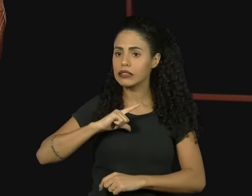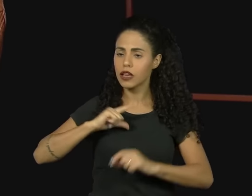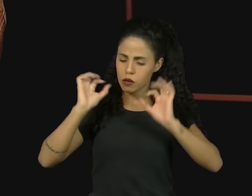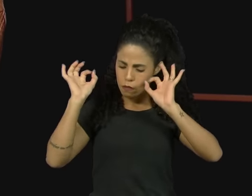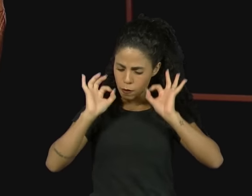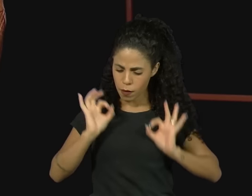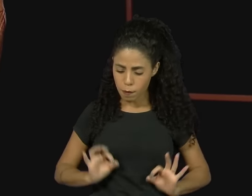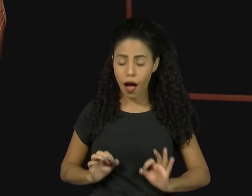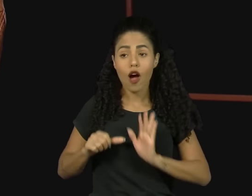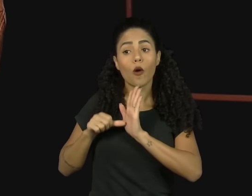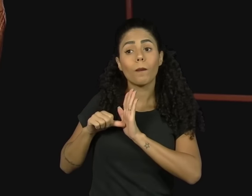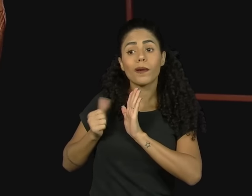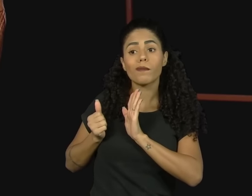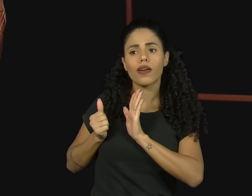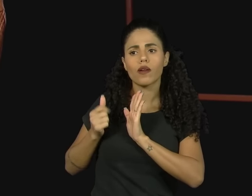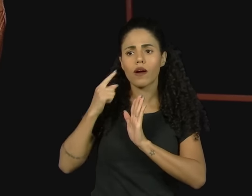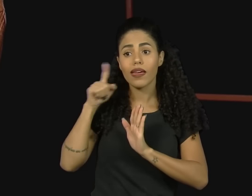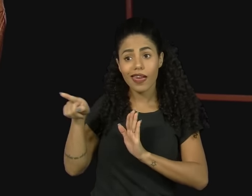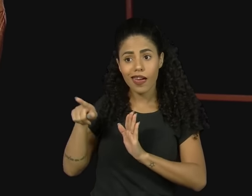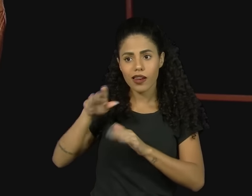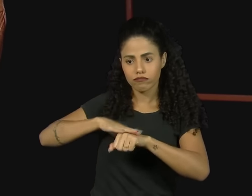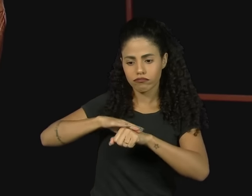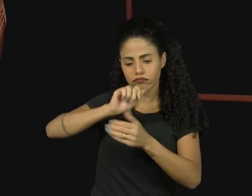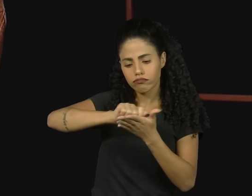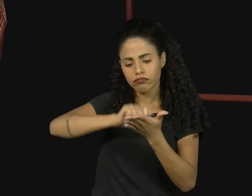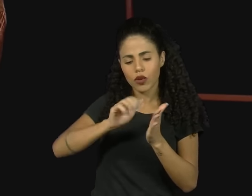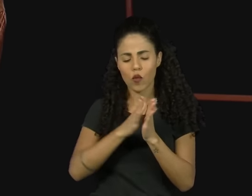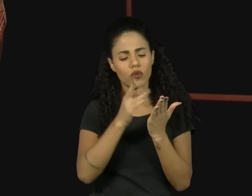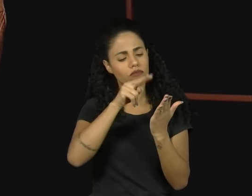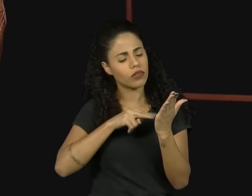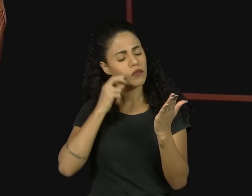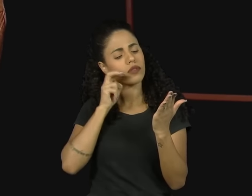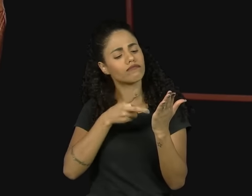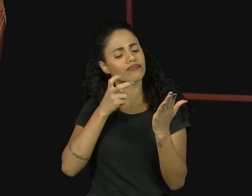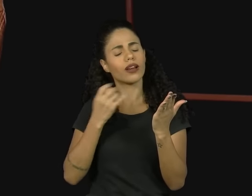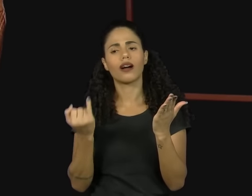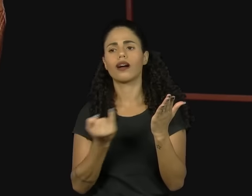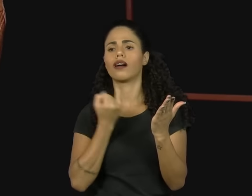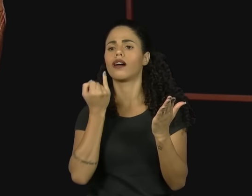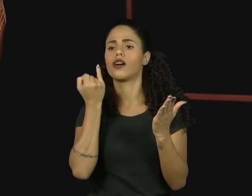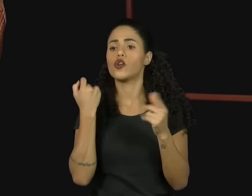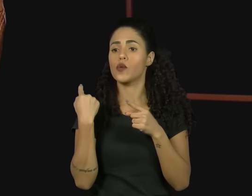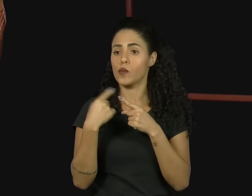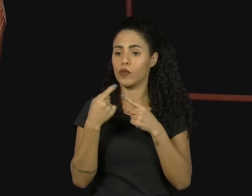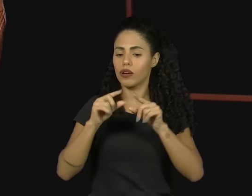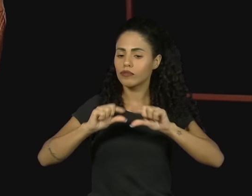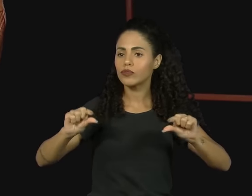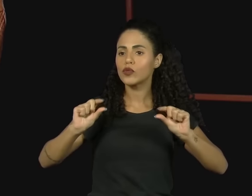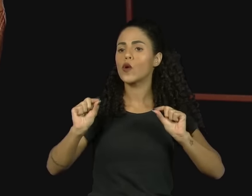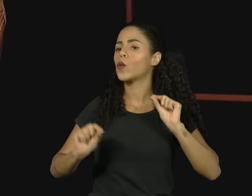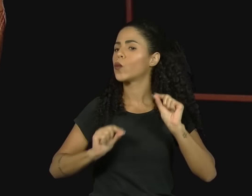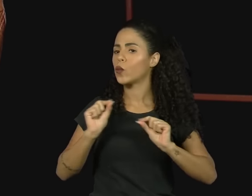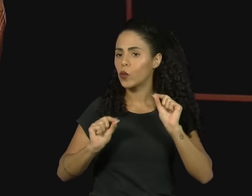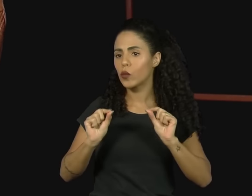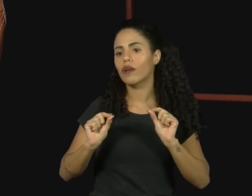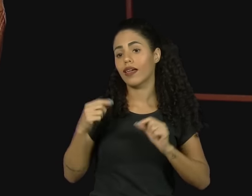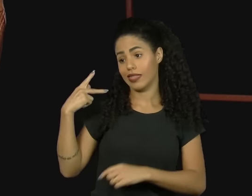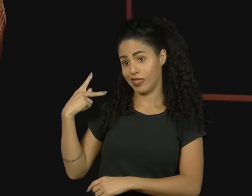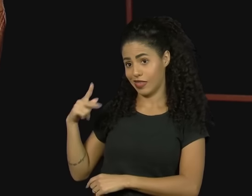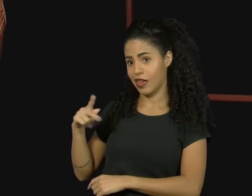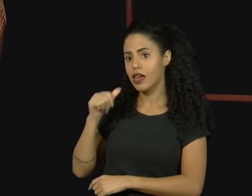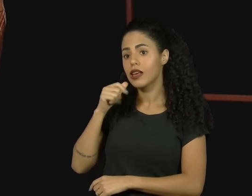vestimenta. E ele escreveu um livro que, para mim, era fundamental. E a primeira frase dele, quer dizer,